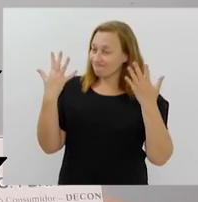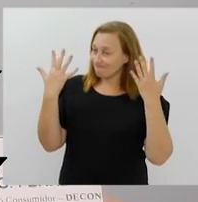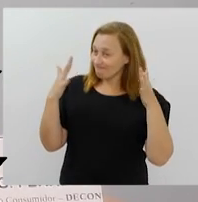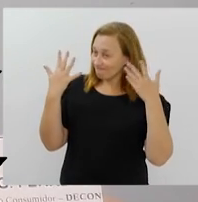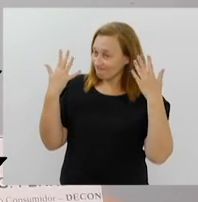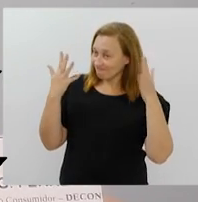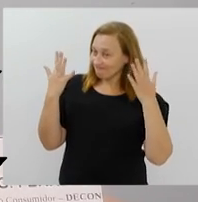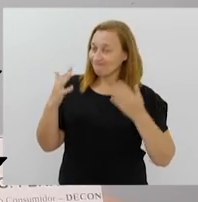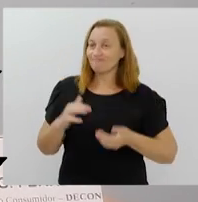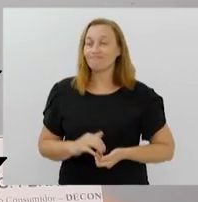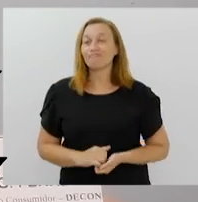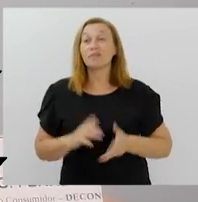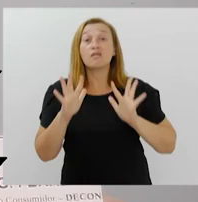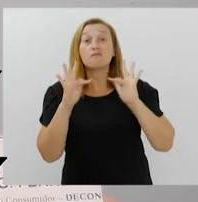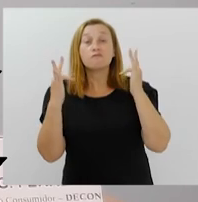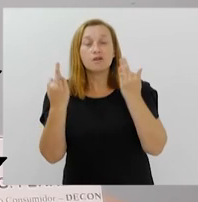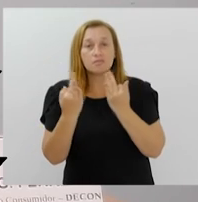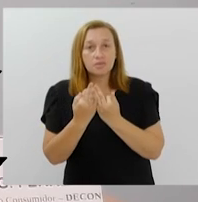perit